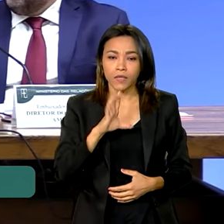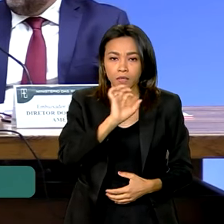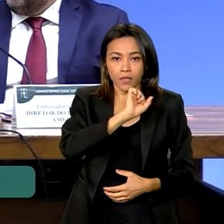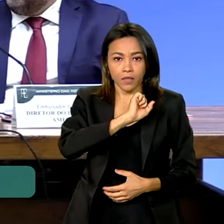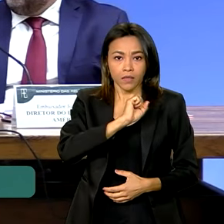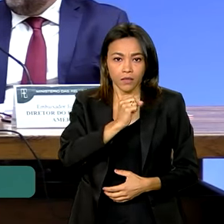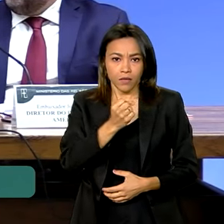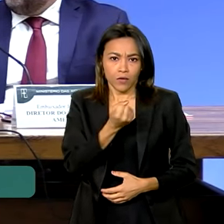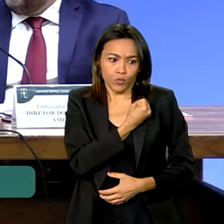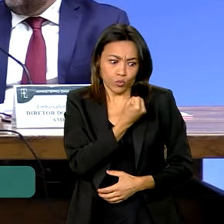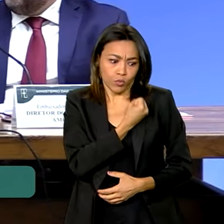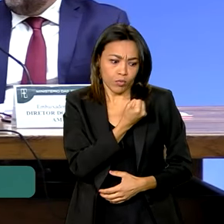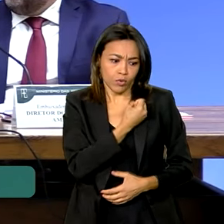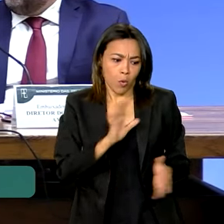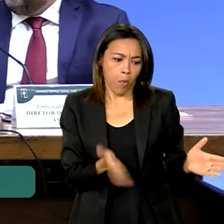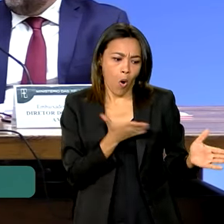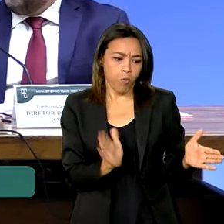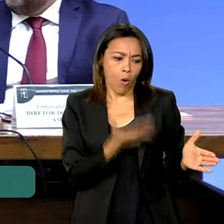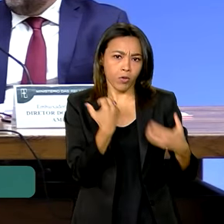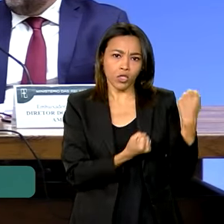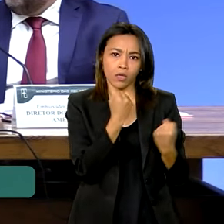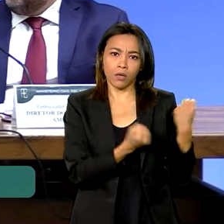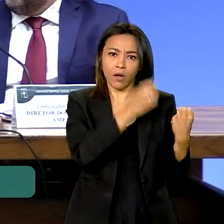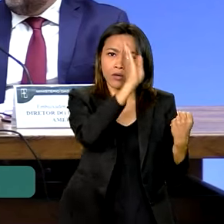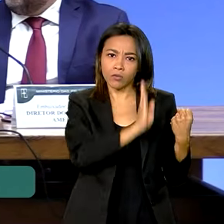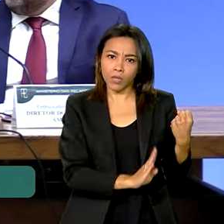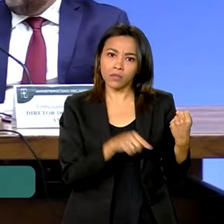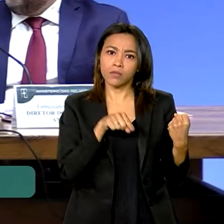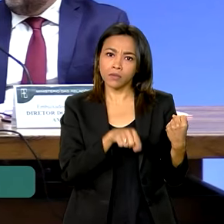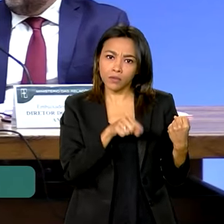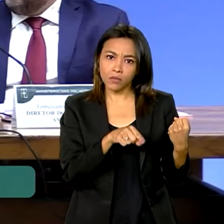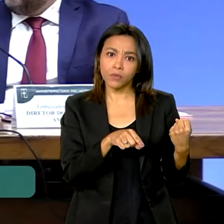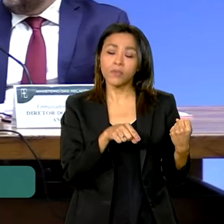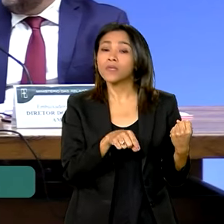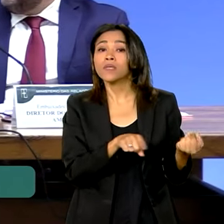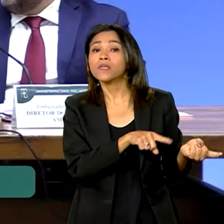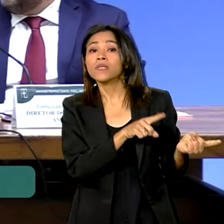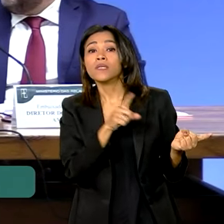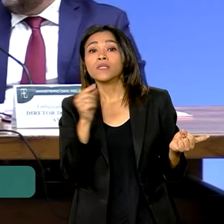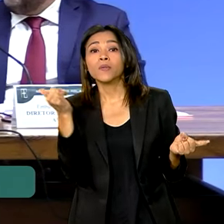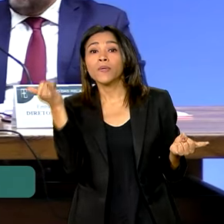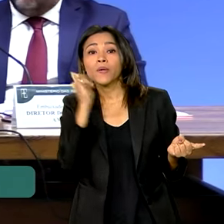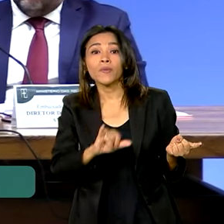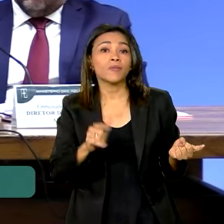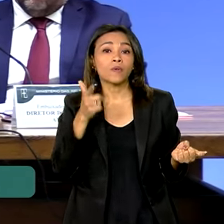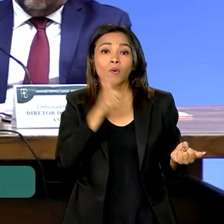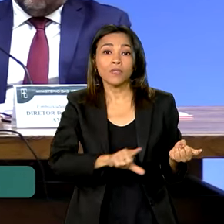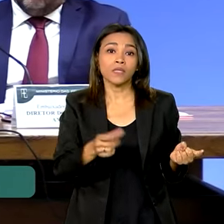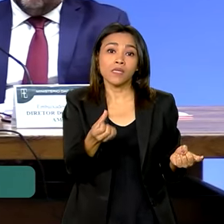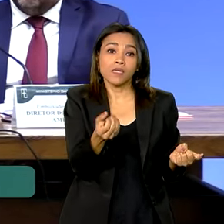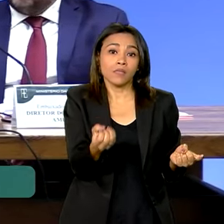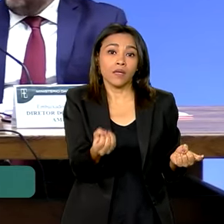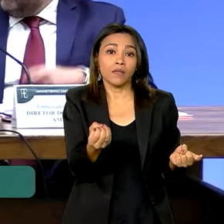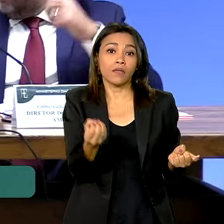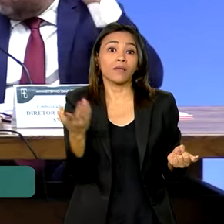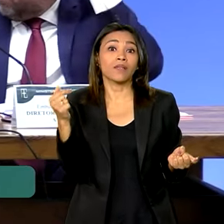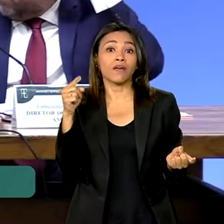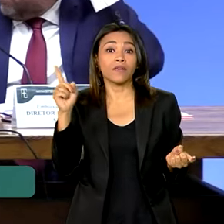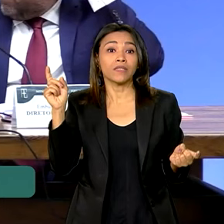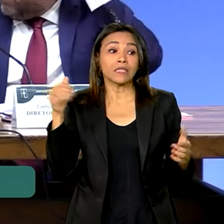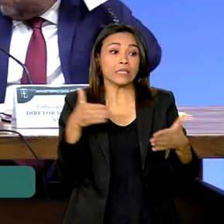de carros produzidos no Brasil que, acho que por conta até da bateria, não atingiriam esses 60 e estavam impedidos de entrar no mercado